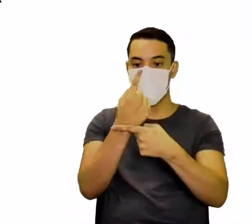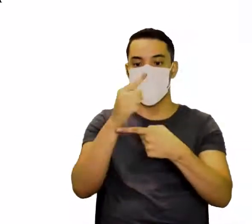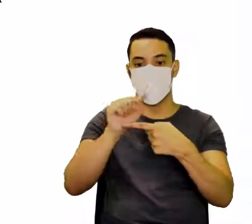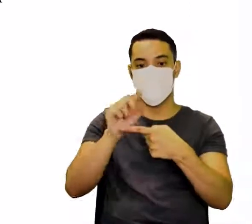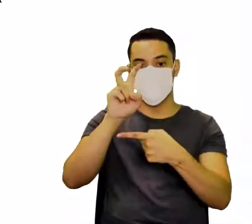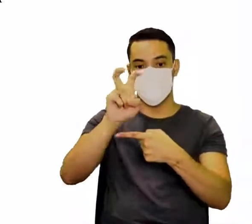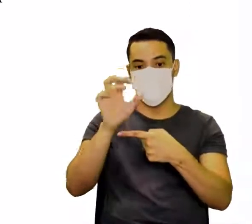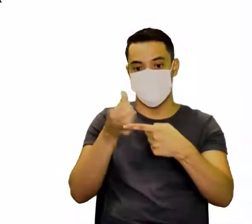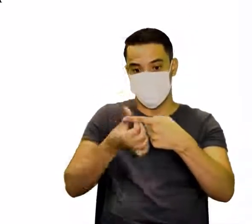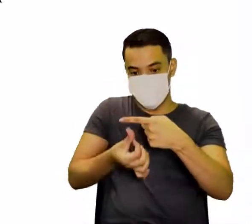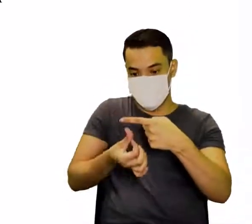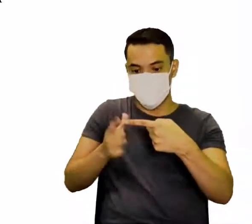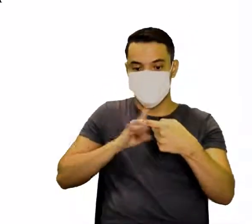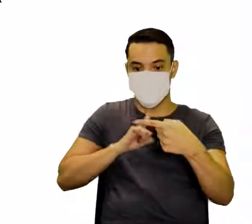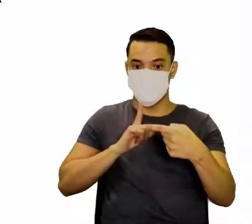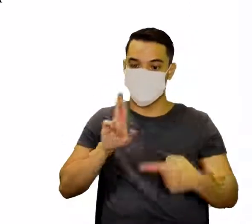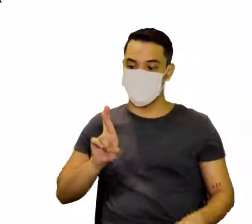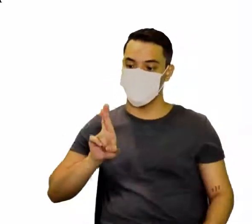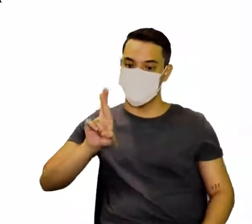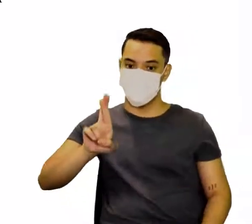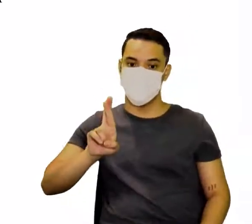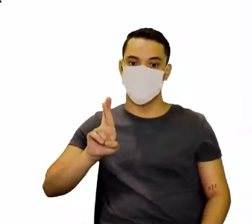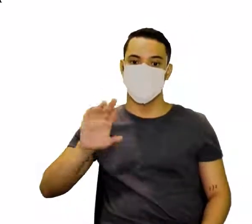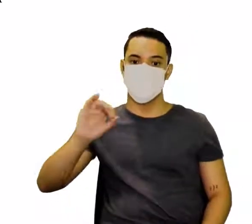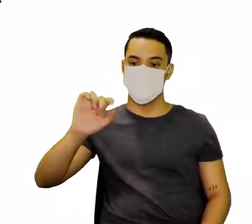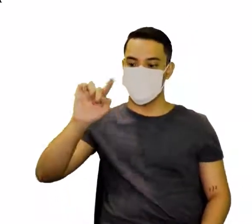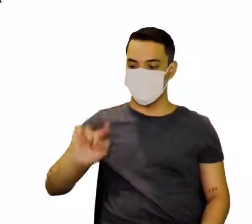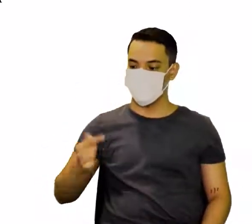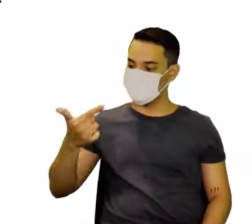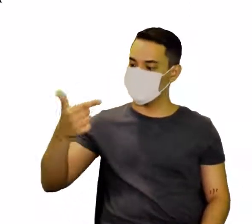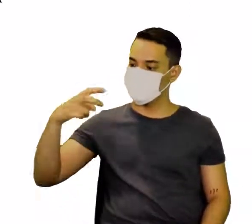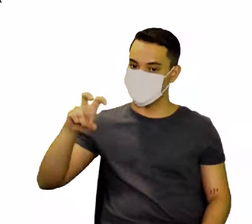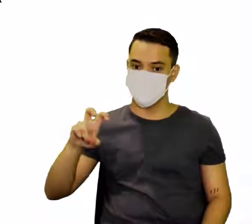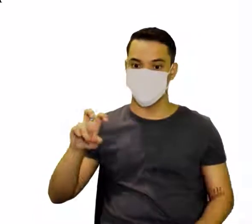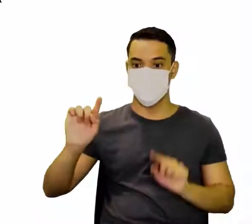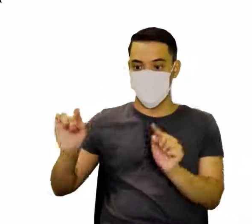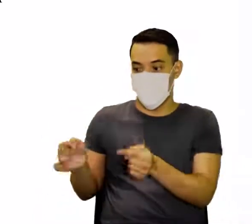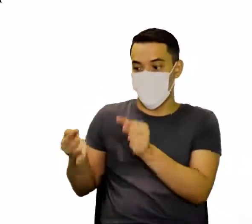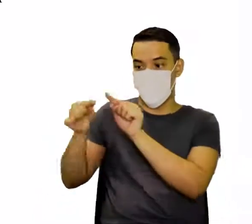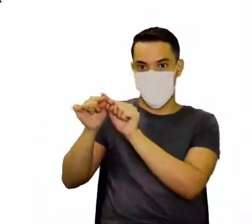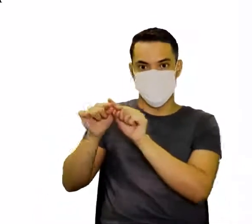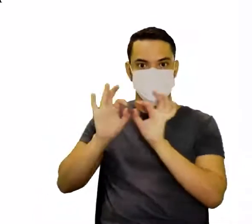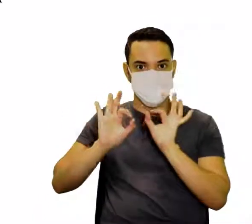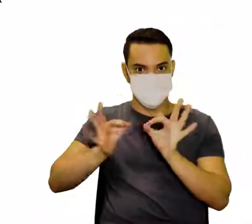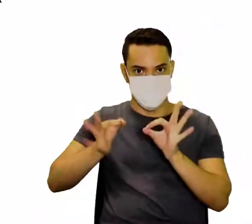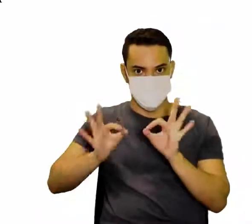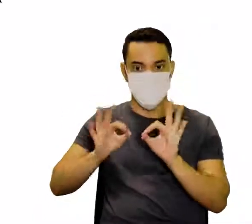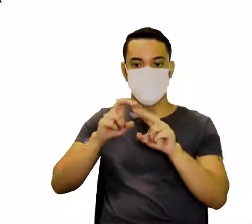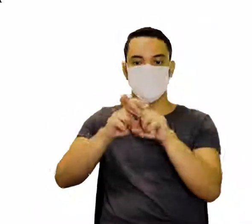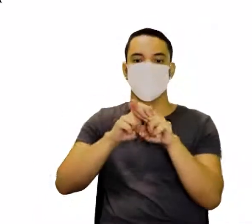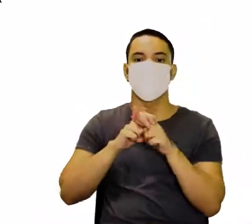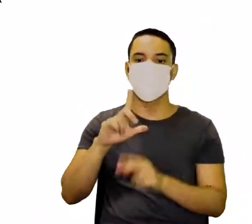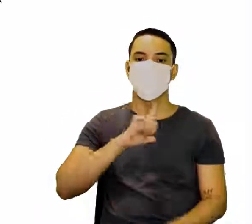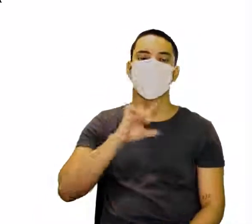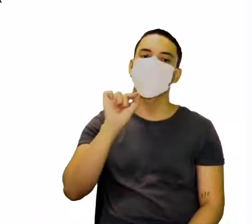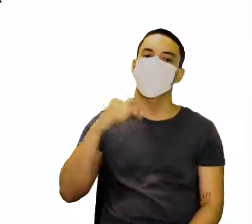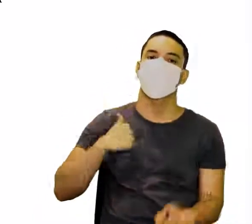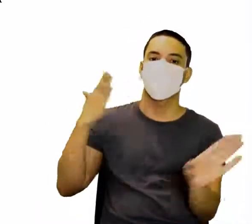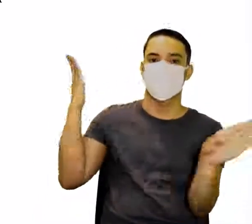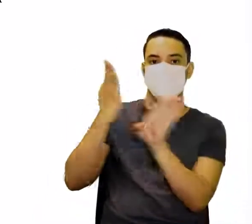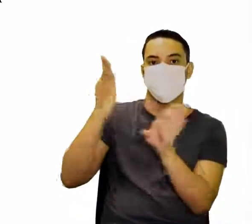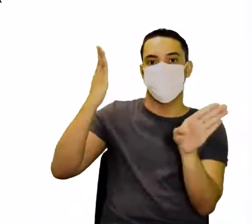eu tenho uma resistência interna de 0,25 ohms. Ok? Então, nesse caso, quero descobrir